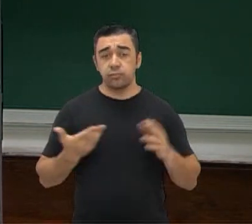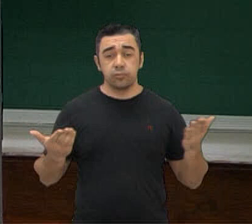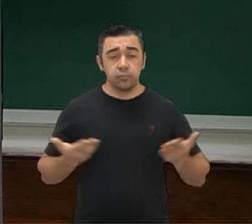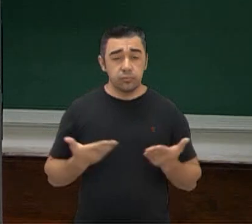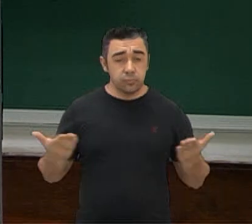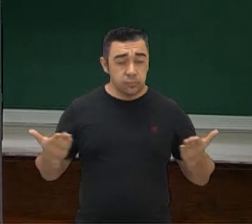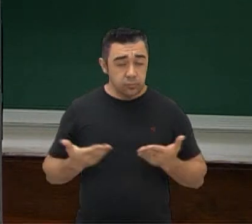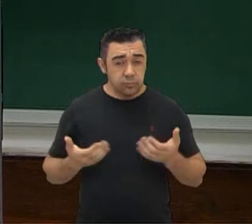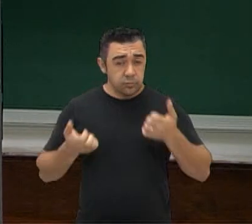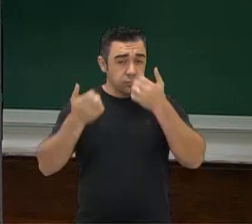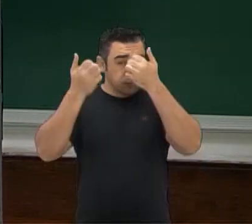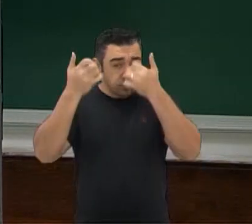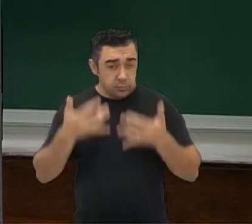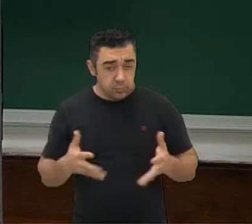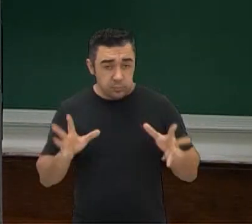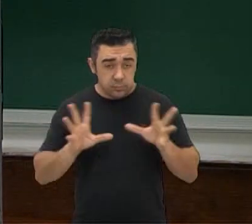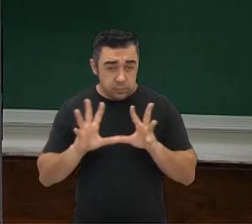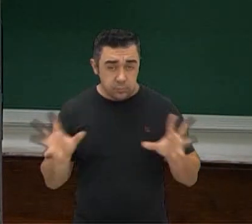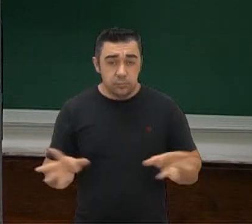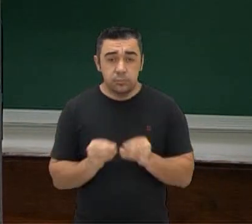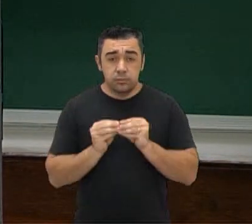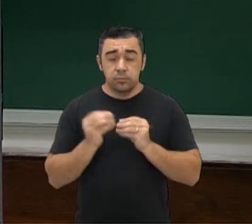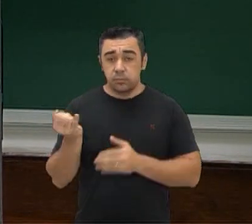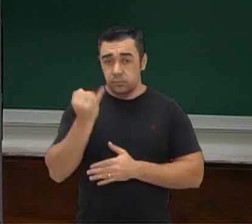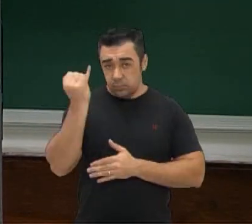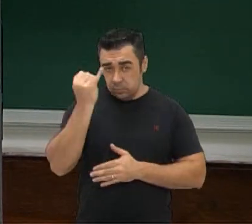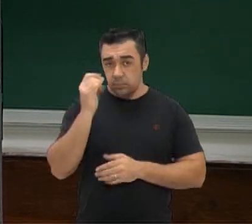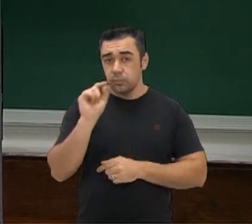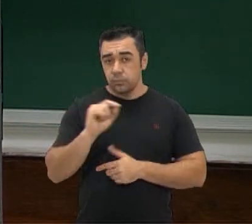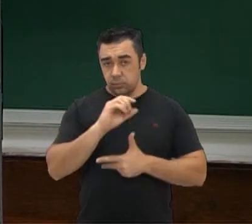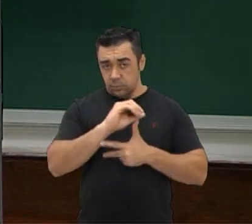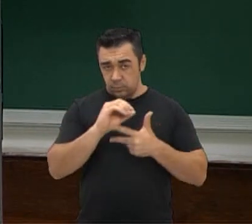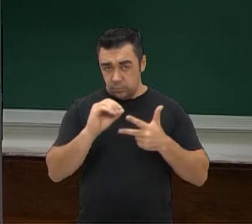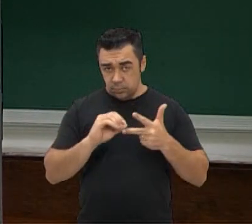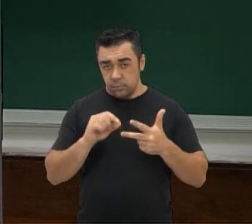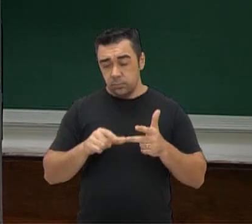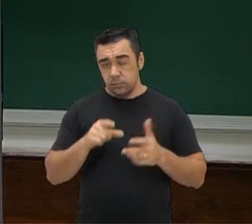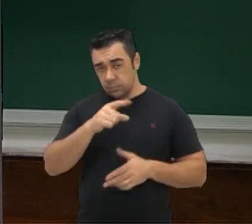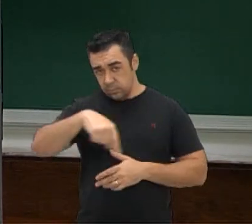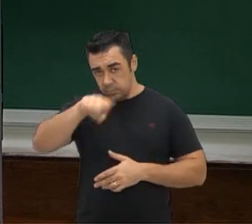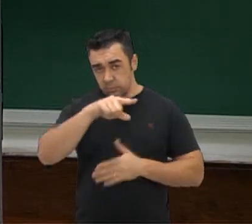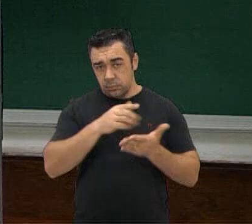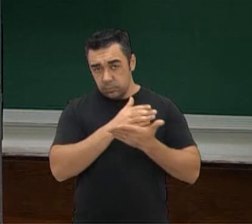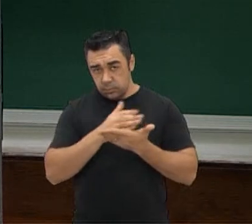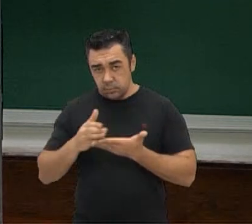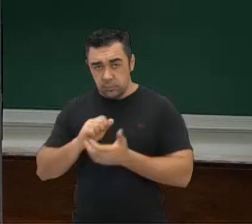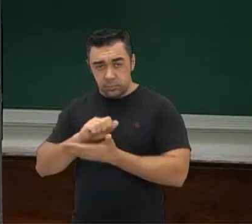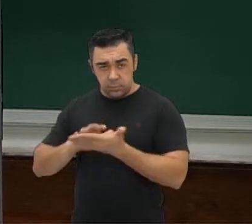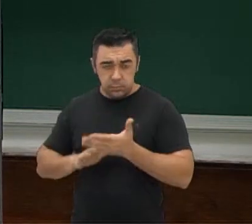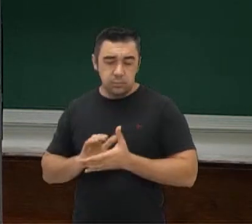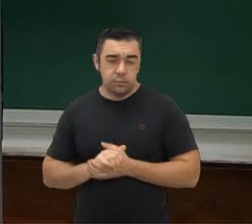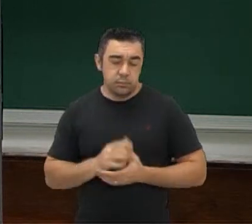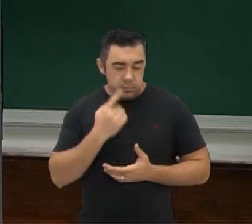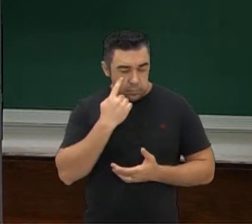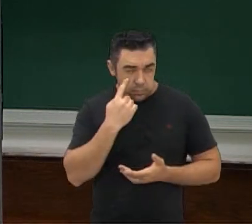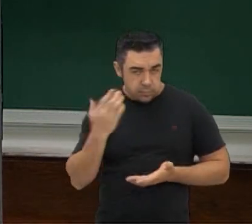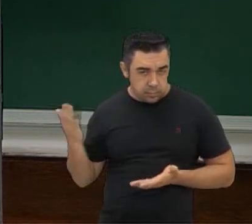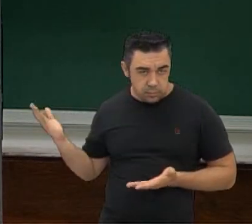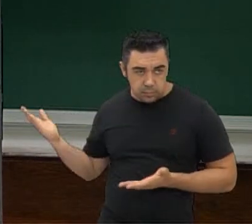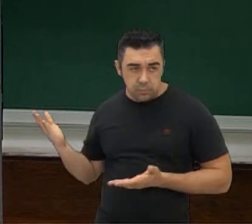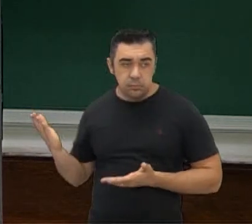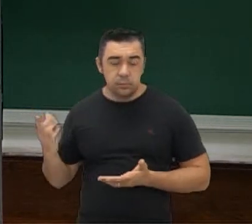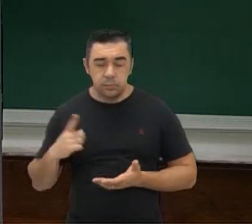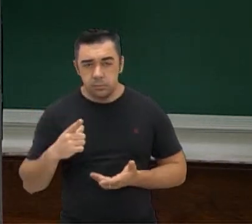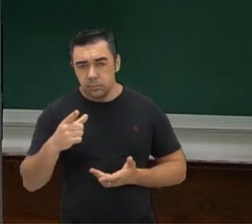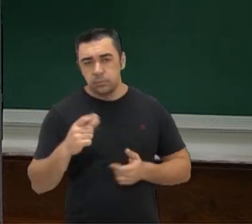eu vou dar uma explicada, uma resumida na importância do Enem para vocês, antes da gente ir para os exercícios propriamente dito. Então, olha só. Então, vocês vão